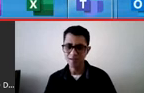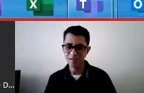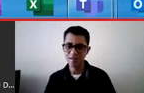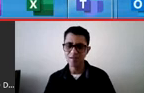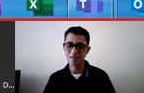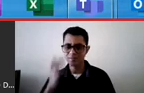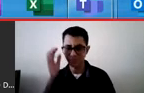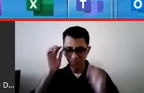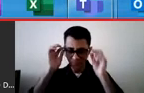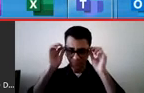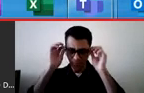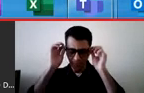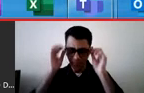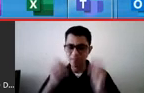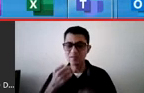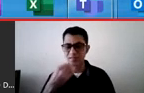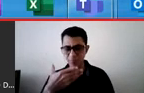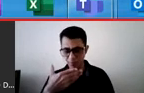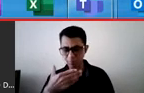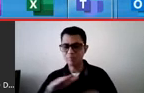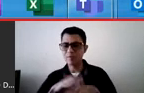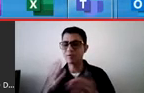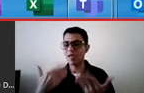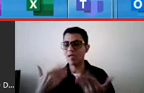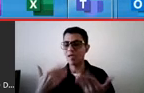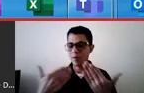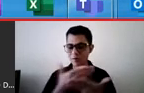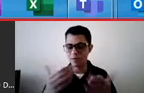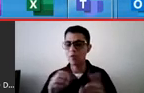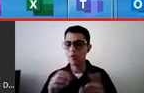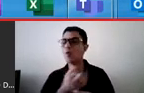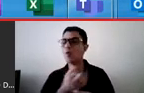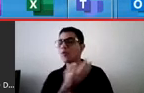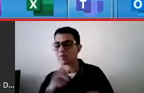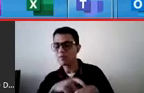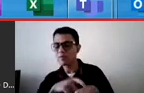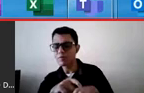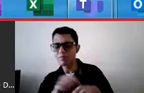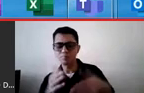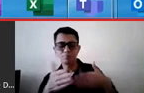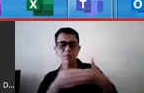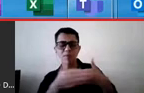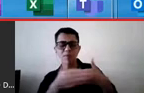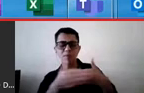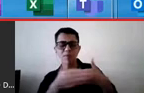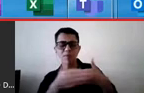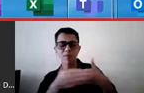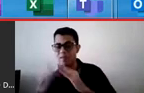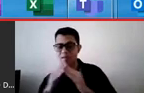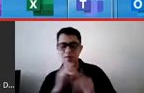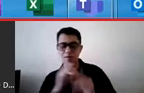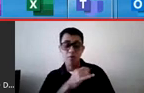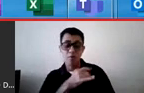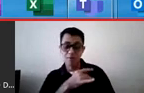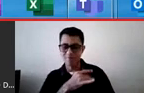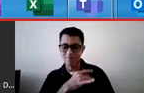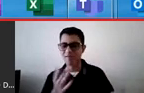É conversar. É positivo conversar. Quanto tempo a gente ficou em casa, preso com nossas angústias, nossos medos?